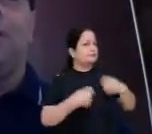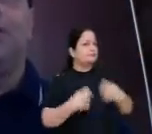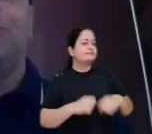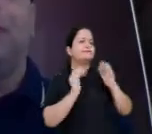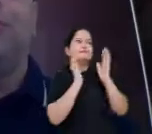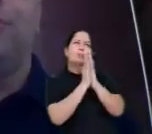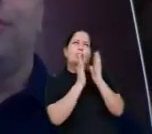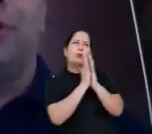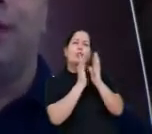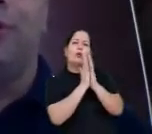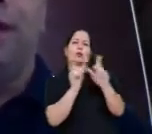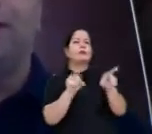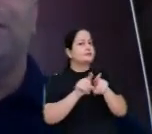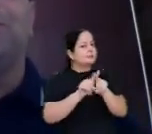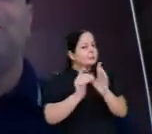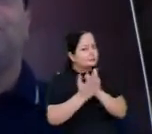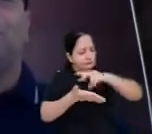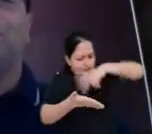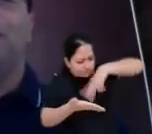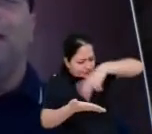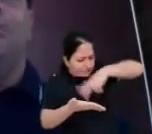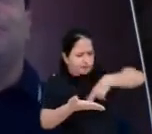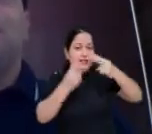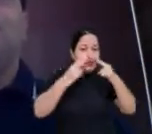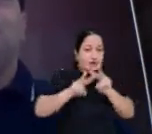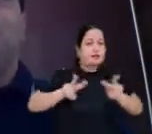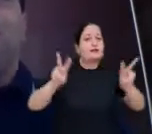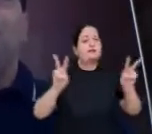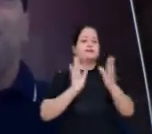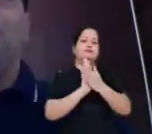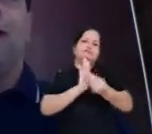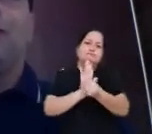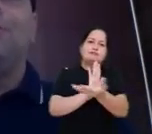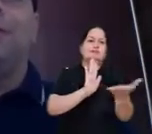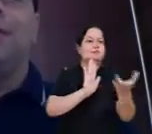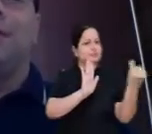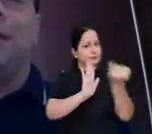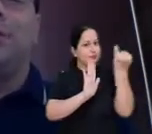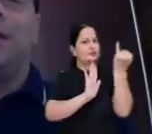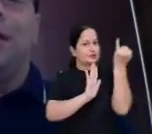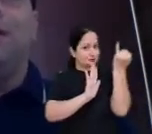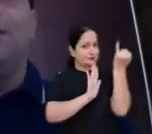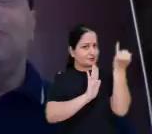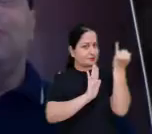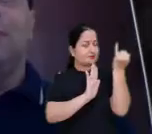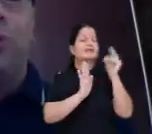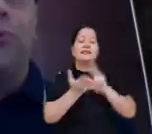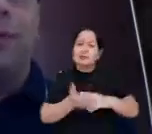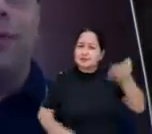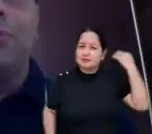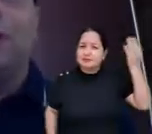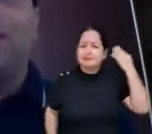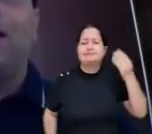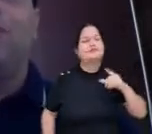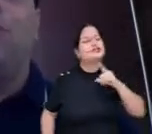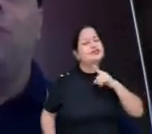palavra, testemunhando do evangelho e tantas outras coisas. Meus irmãos, havia ali uma grande necessidade. E Deus, aprove a